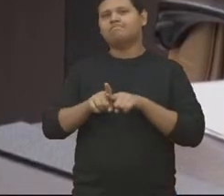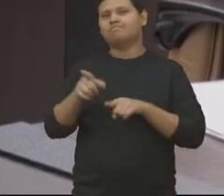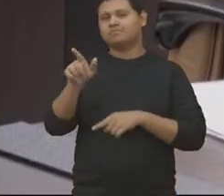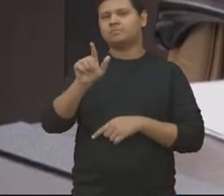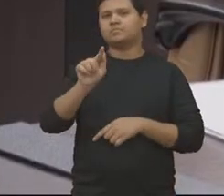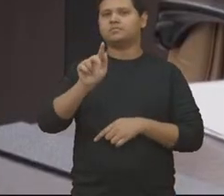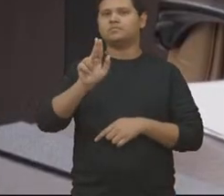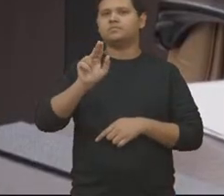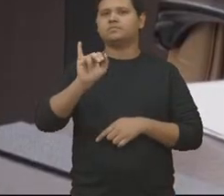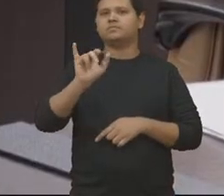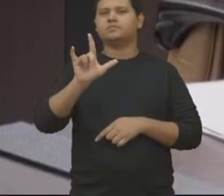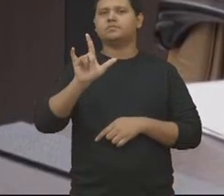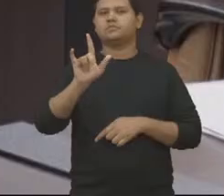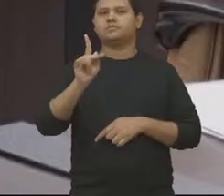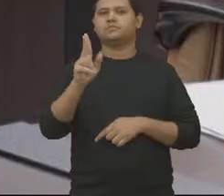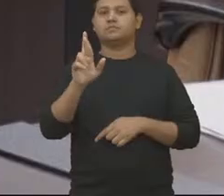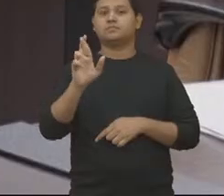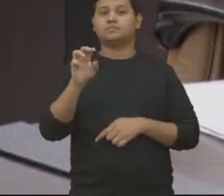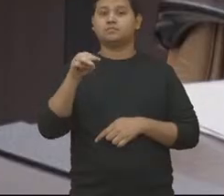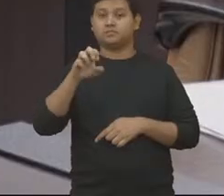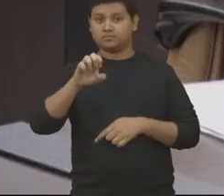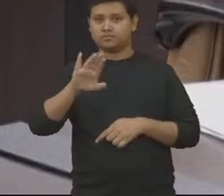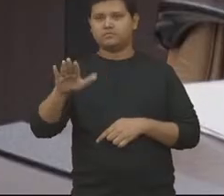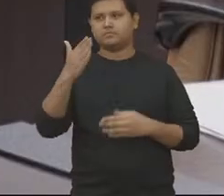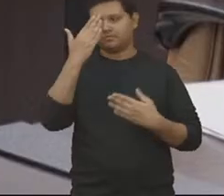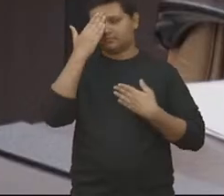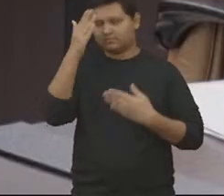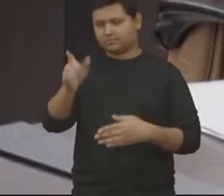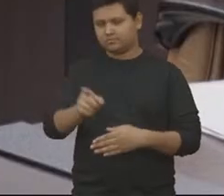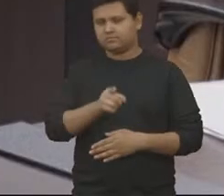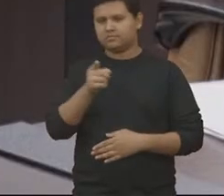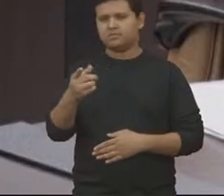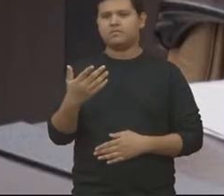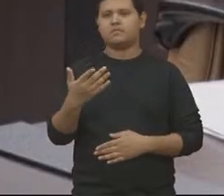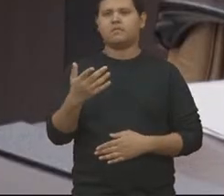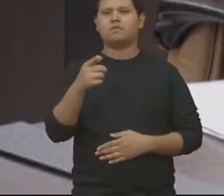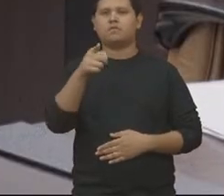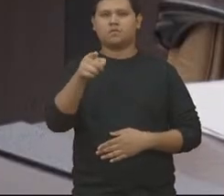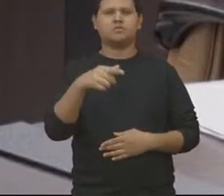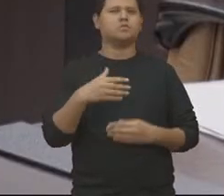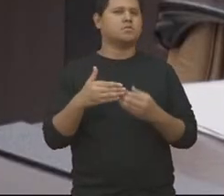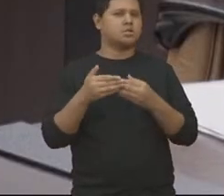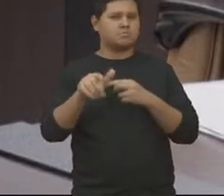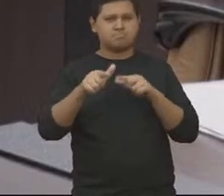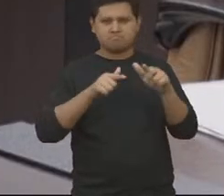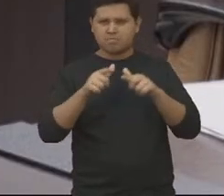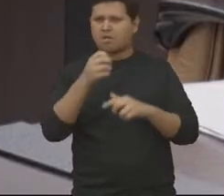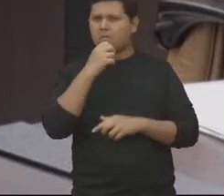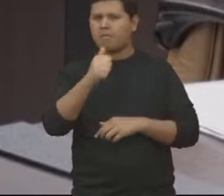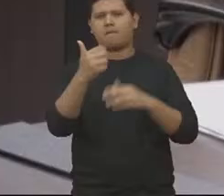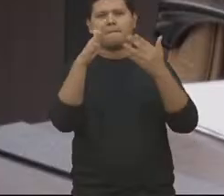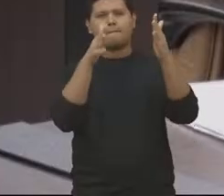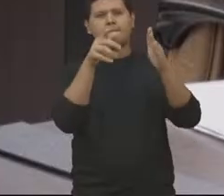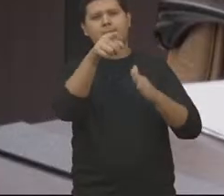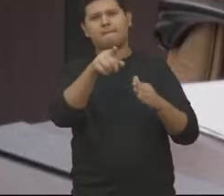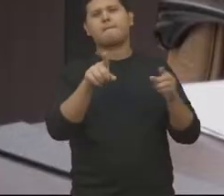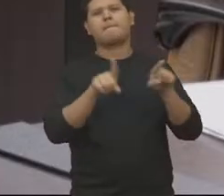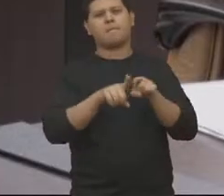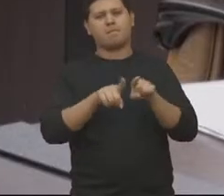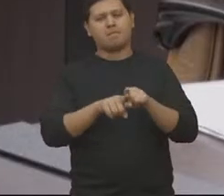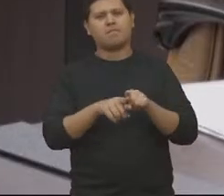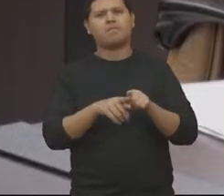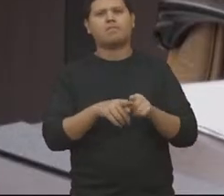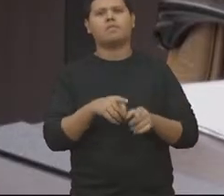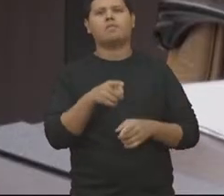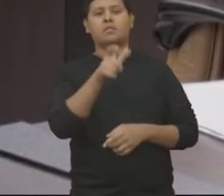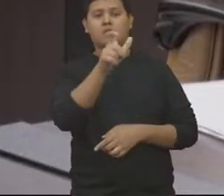Guilherme Seixas, e dizer muito obrigada. Eu acho que você está no caminho certo. Parabéns também por